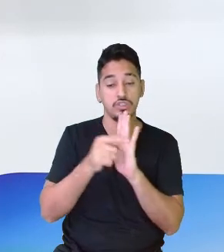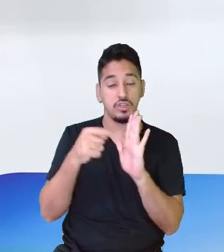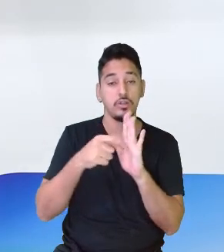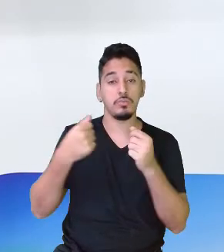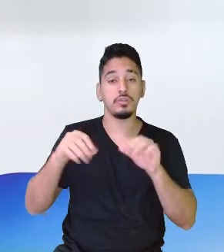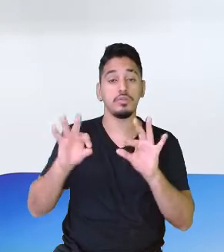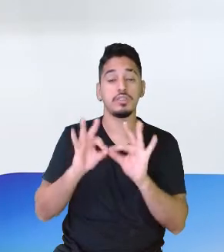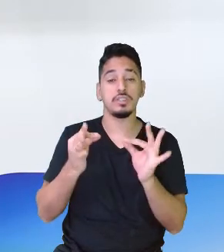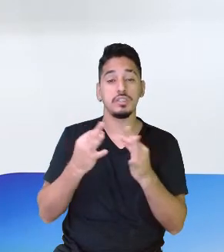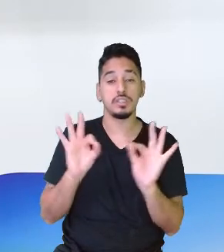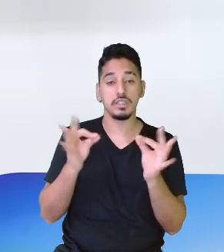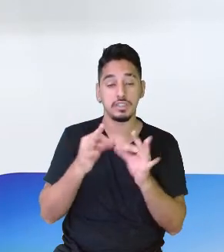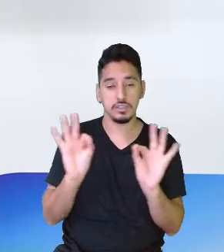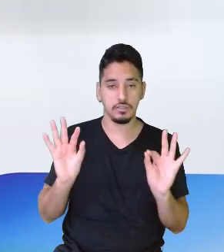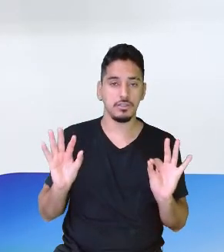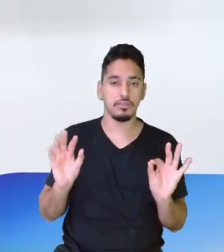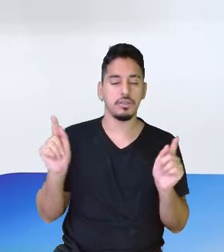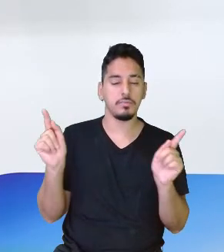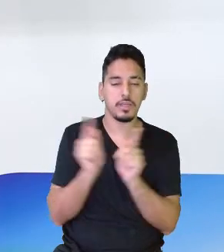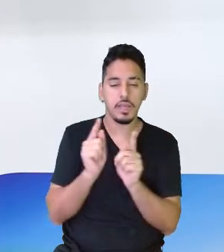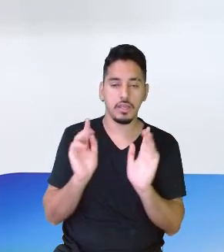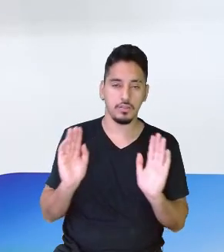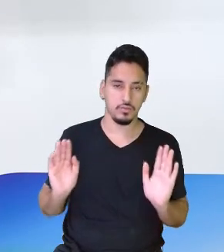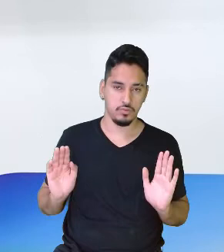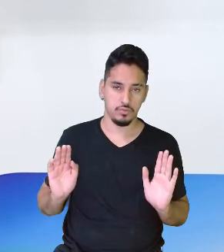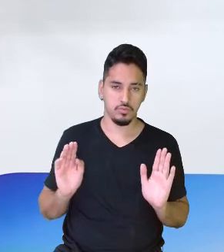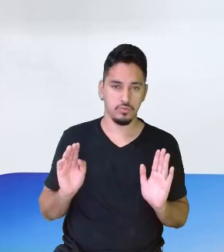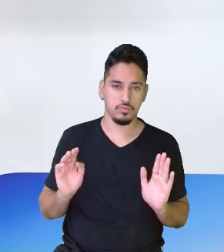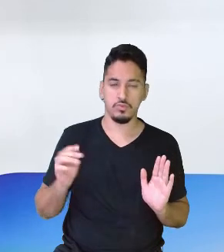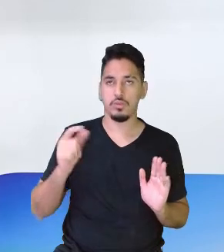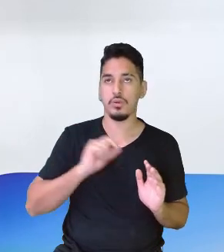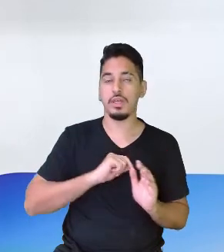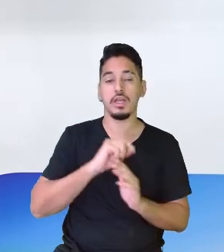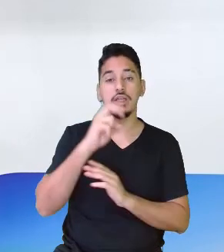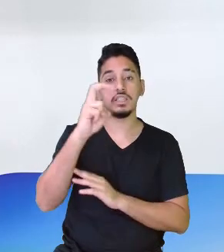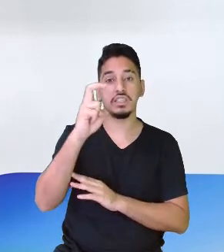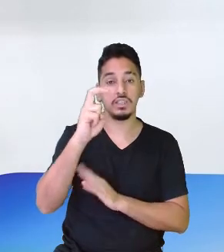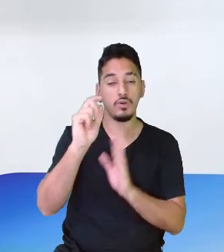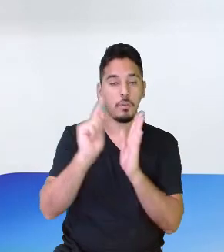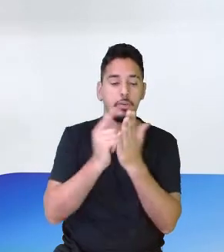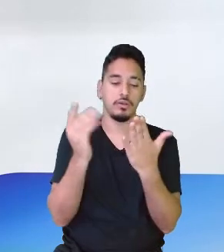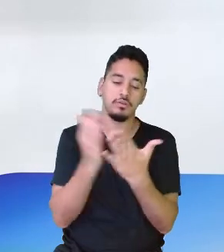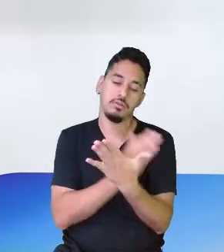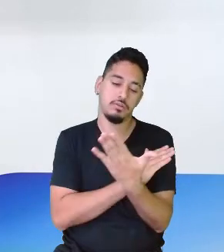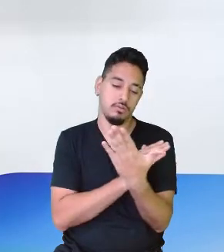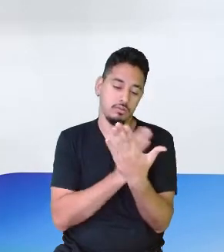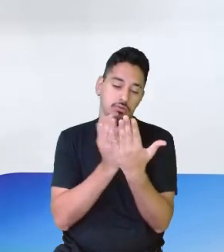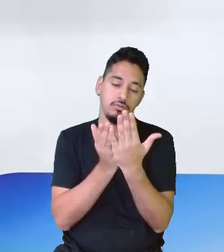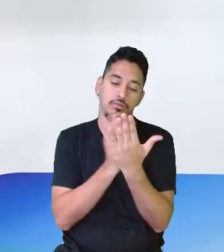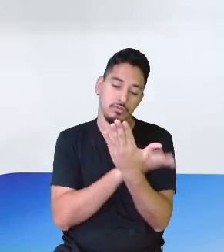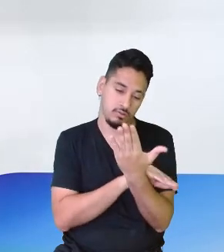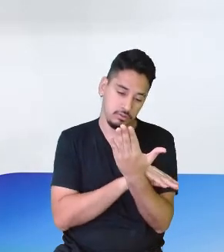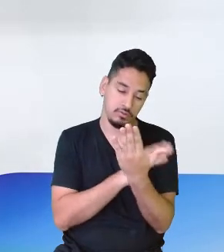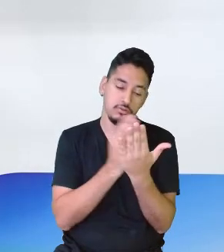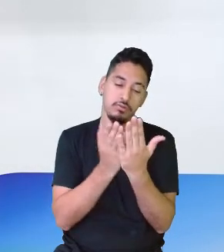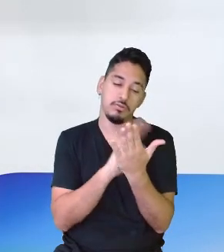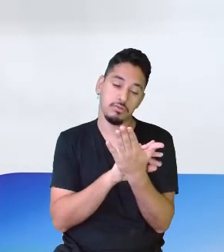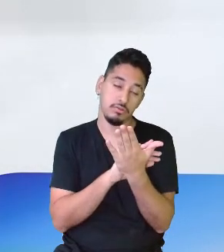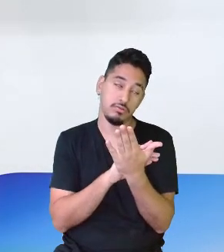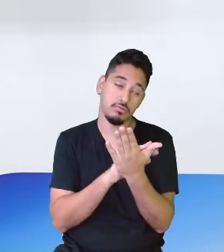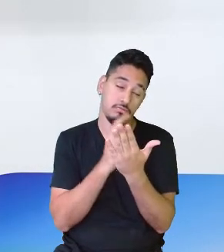síntese, exige que seja resumido. Não adianta eu ter 5 páginas de meme, um meme só com 5 páginas, ou...